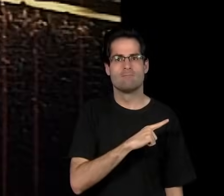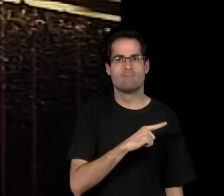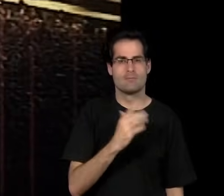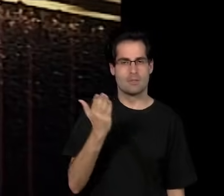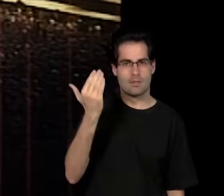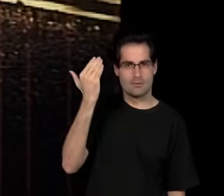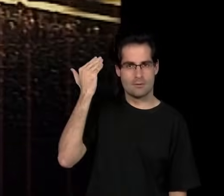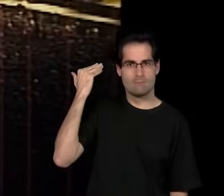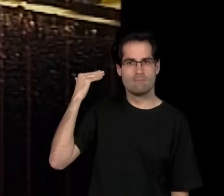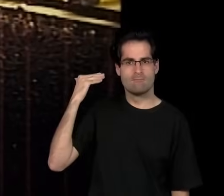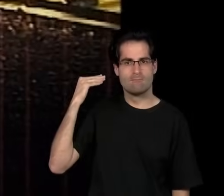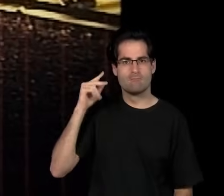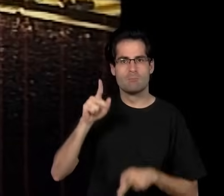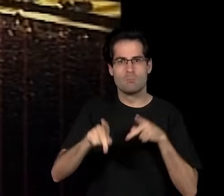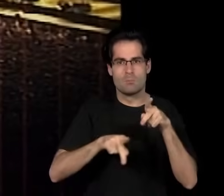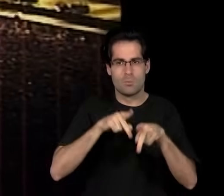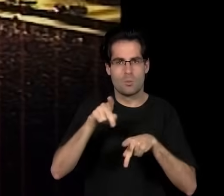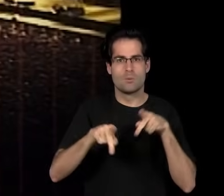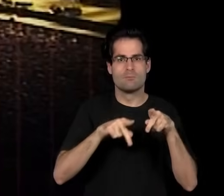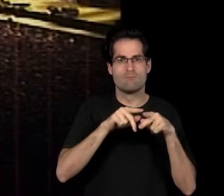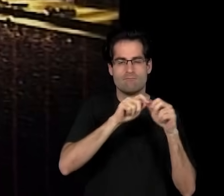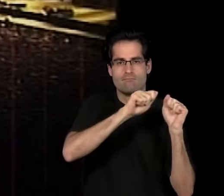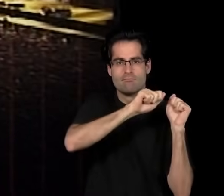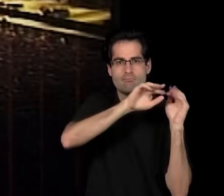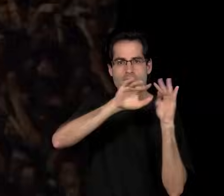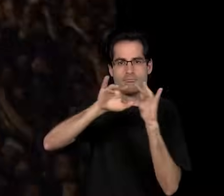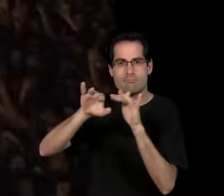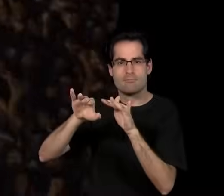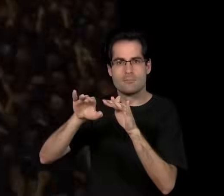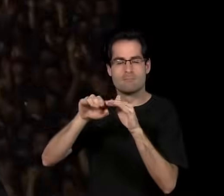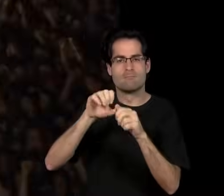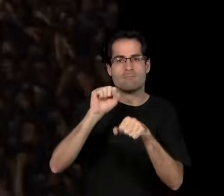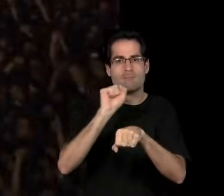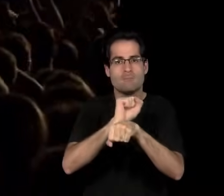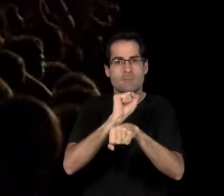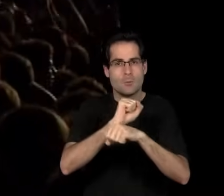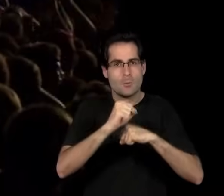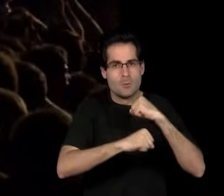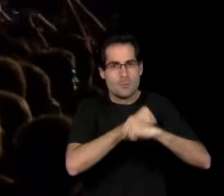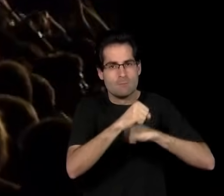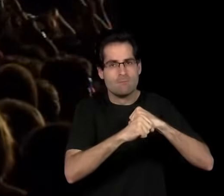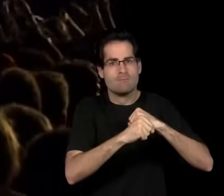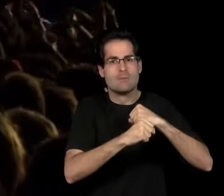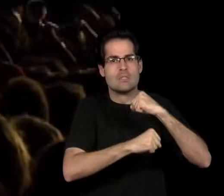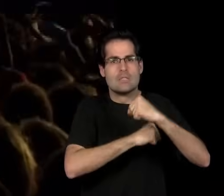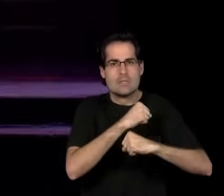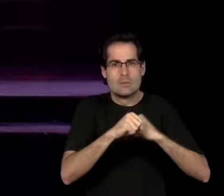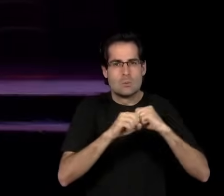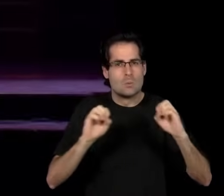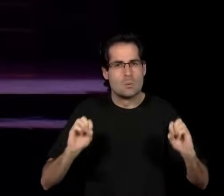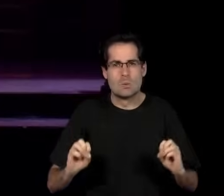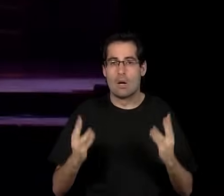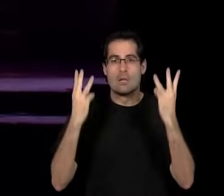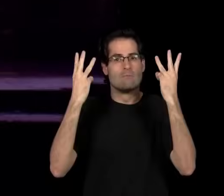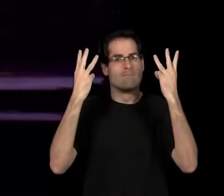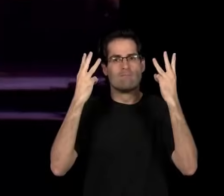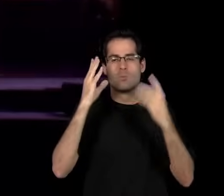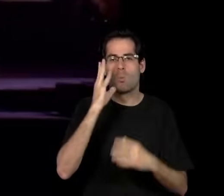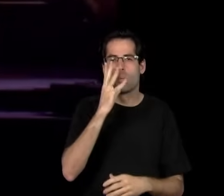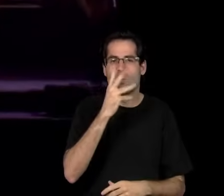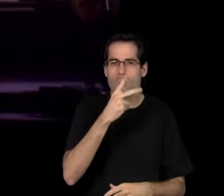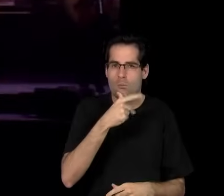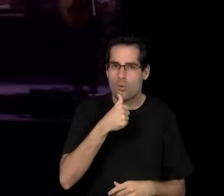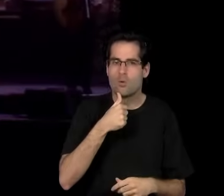brasileiro precisava esperar anos ou décadas para poder conferir um show de um artista estrangeiro e muitos